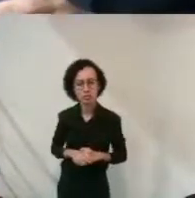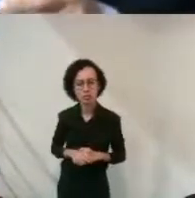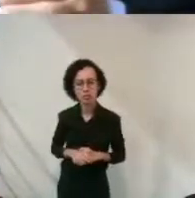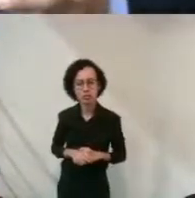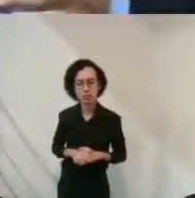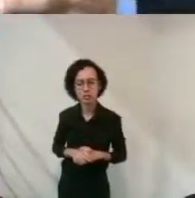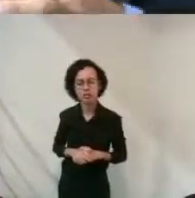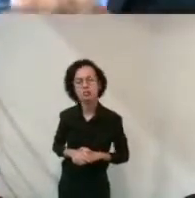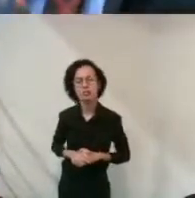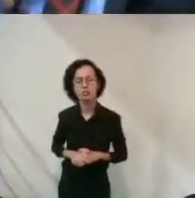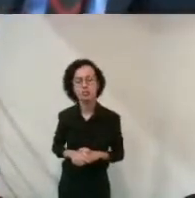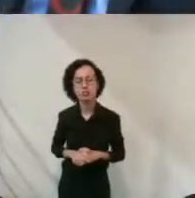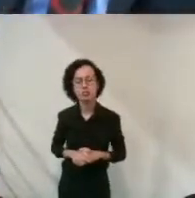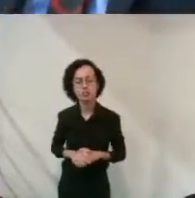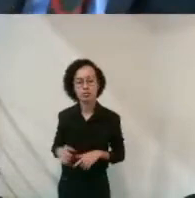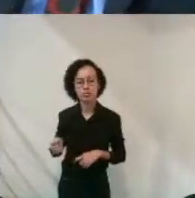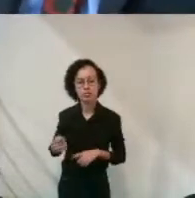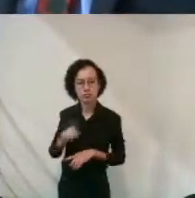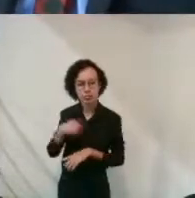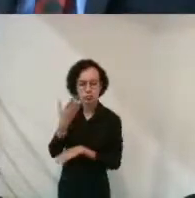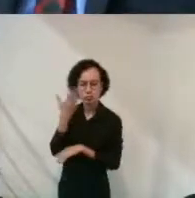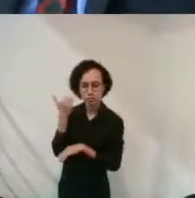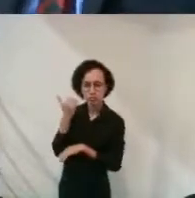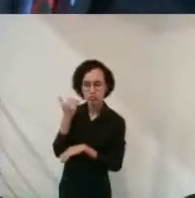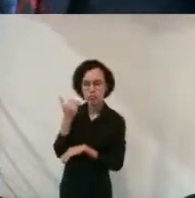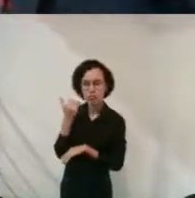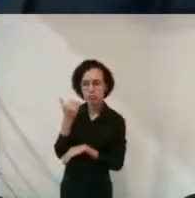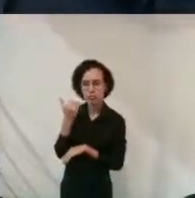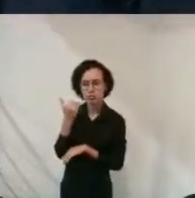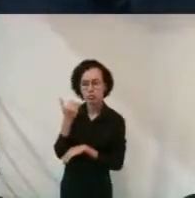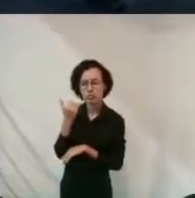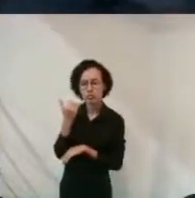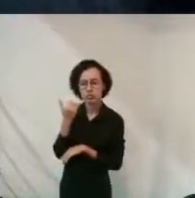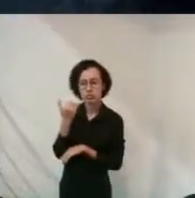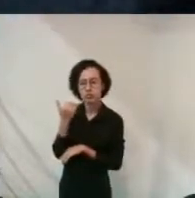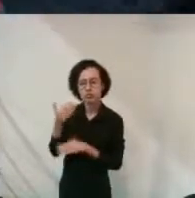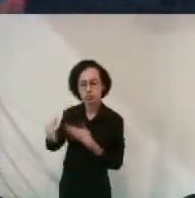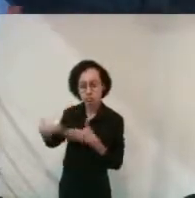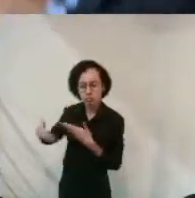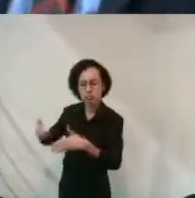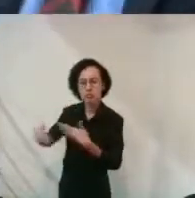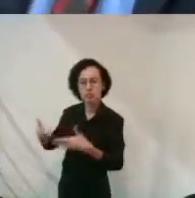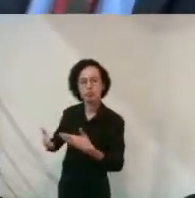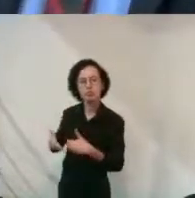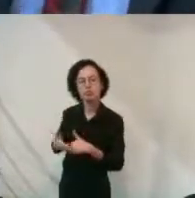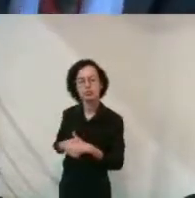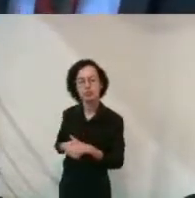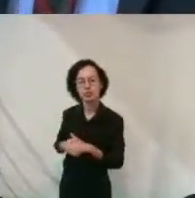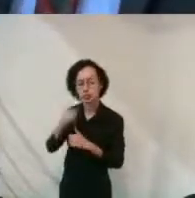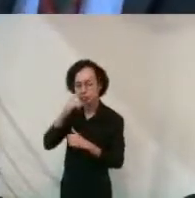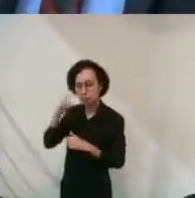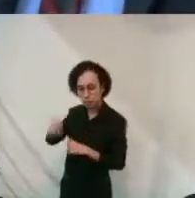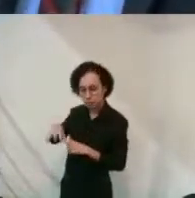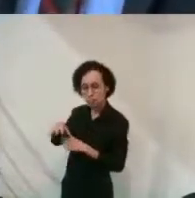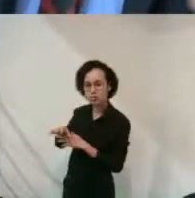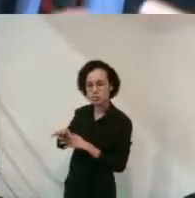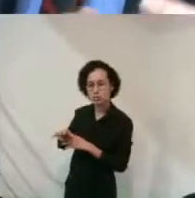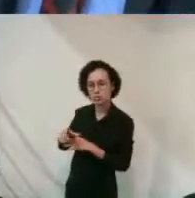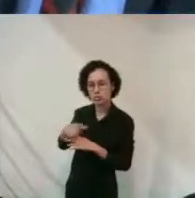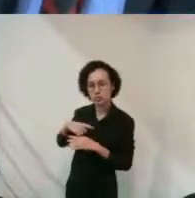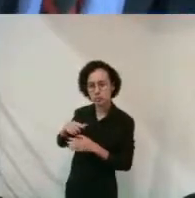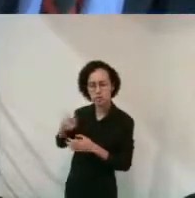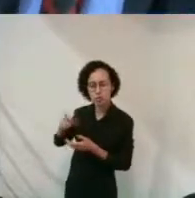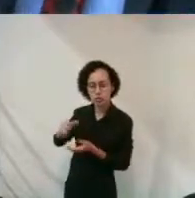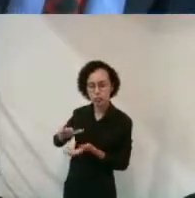ambientais e econômicas, porque nós sabemos que a produção de resíduos sólidos tende sempre a